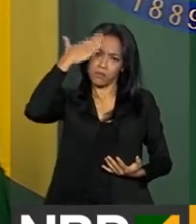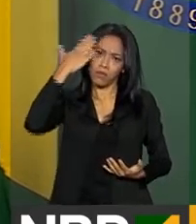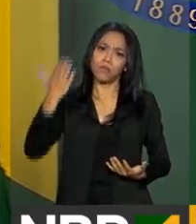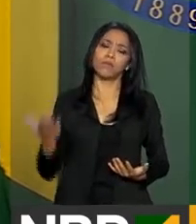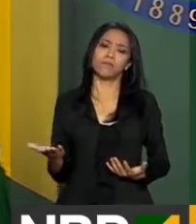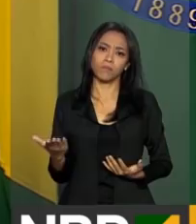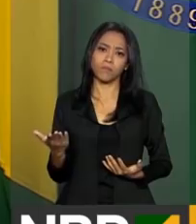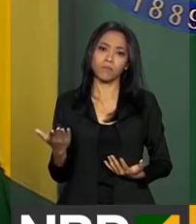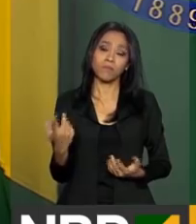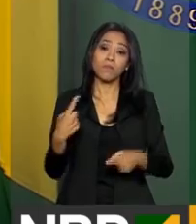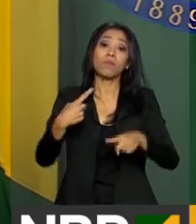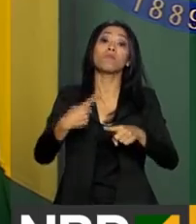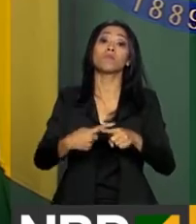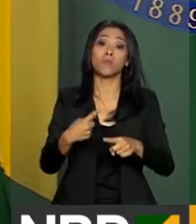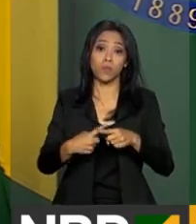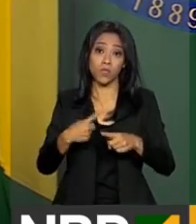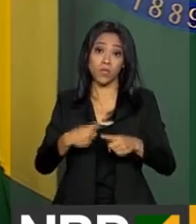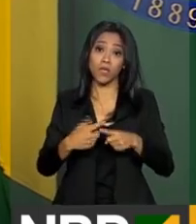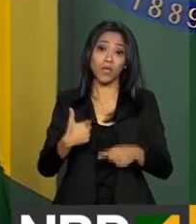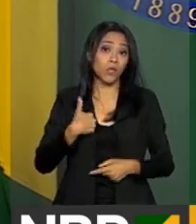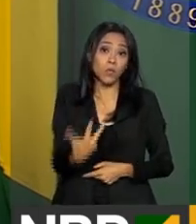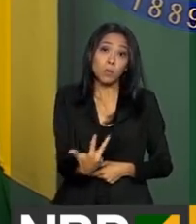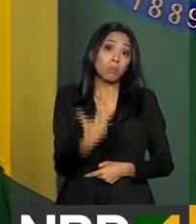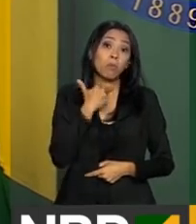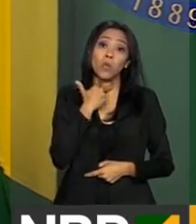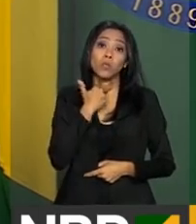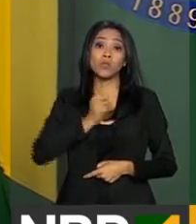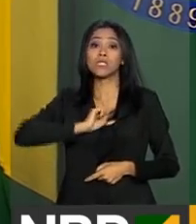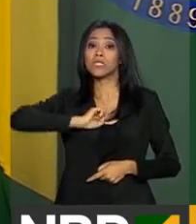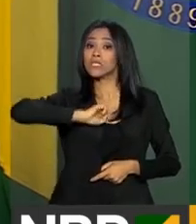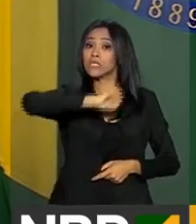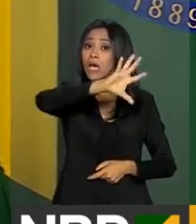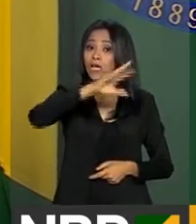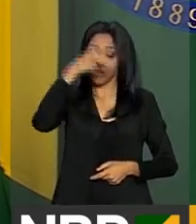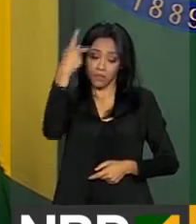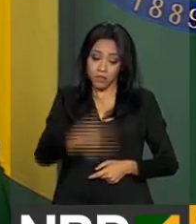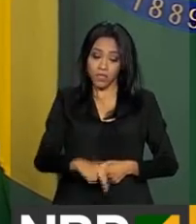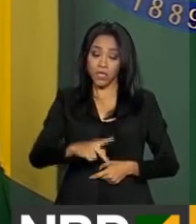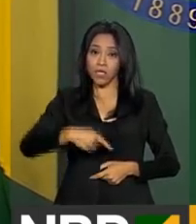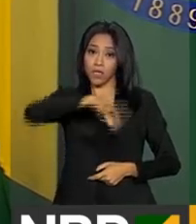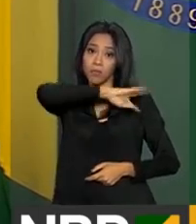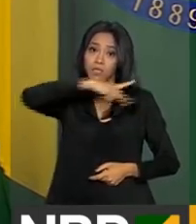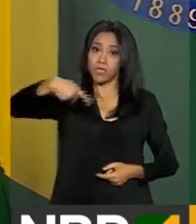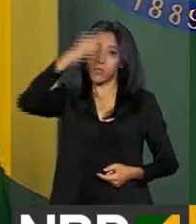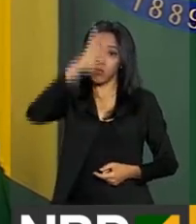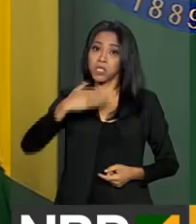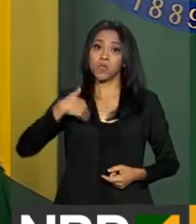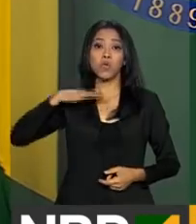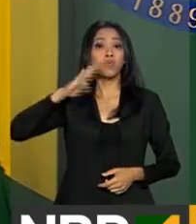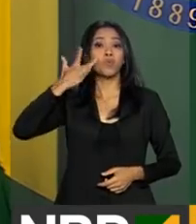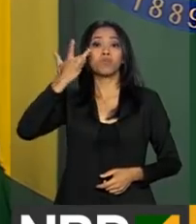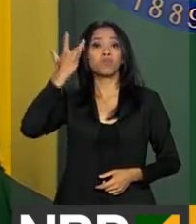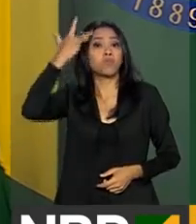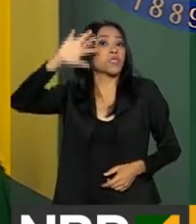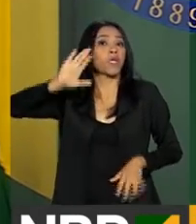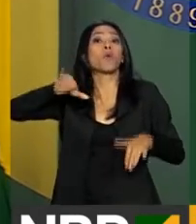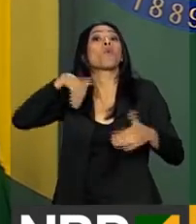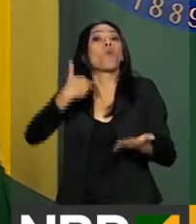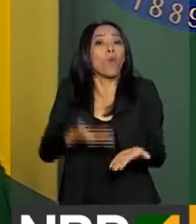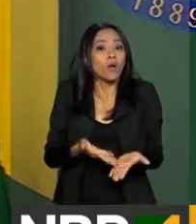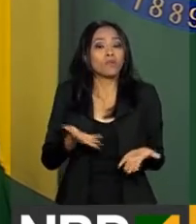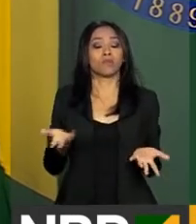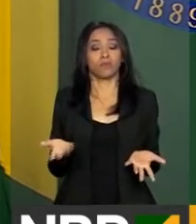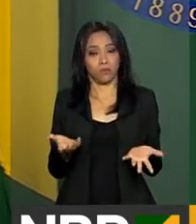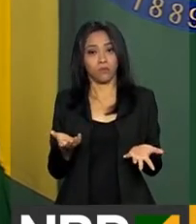porque eu não posso sair daqui da presidência não sei quando para